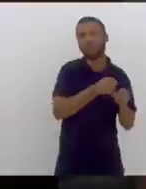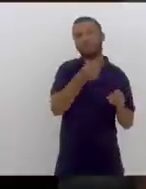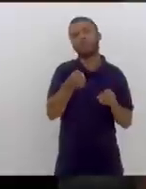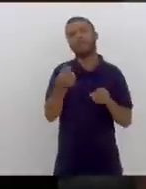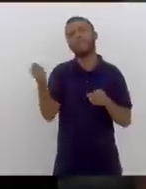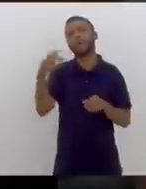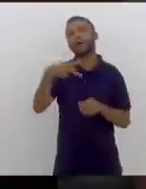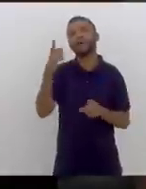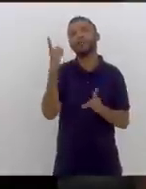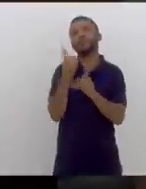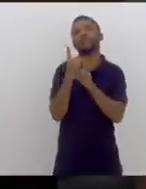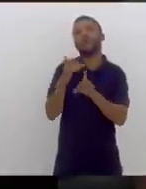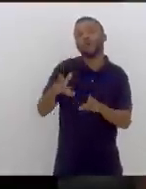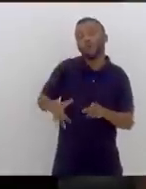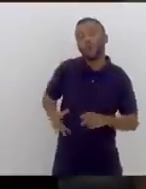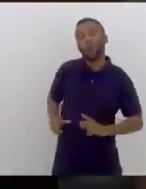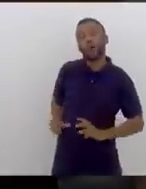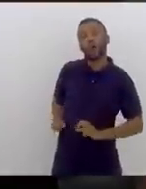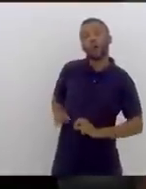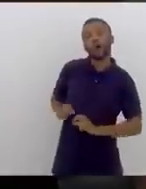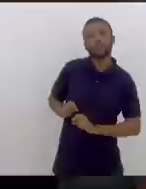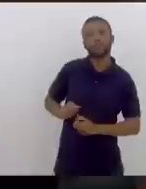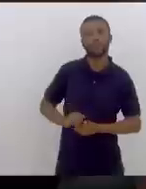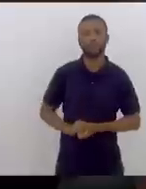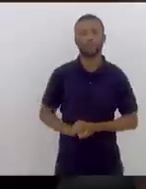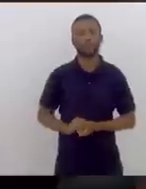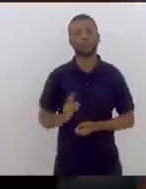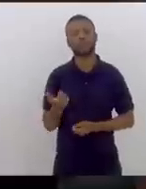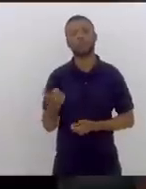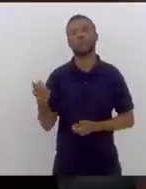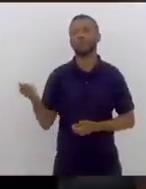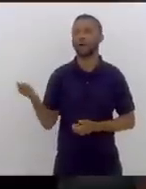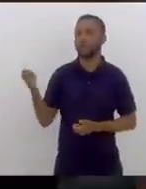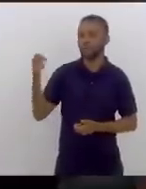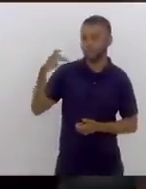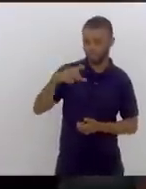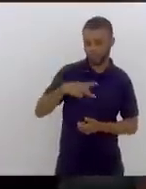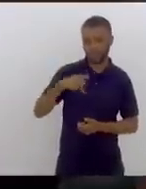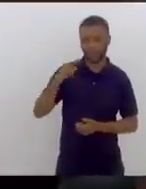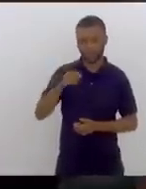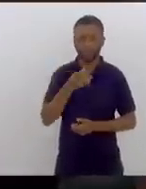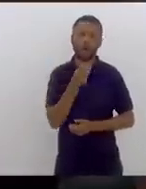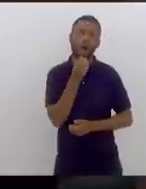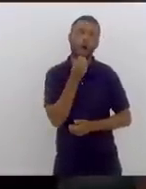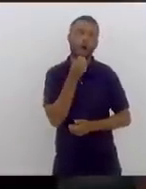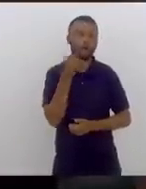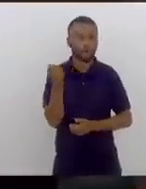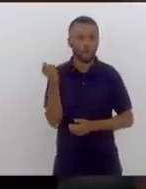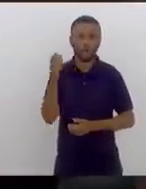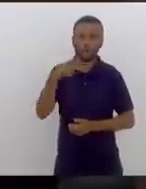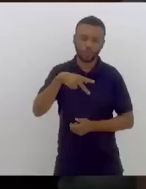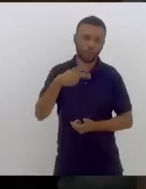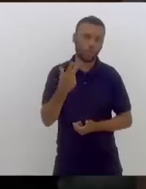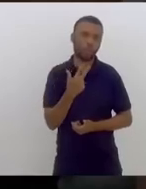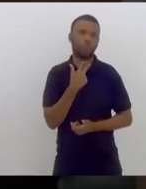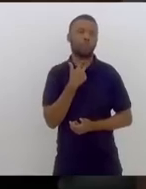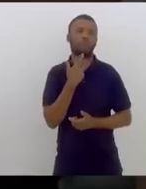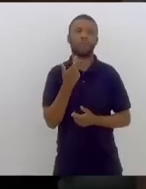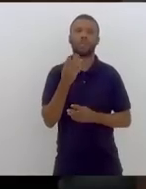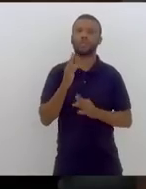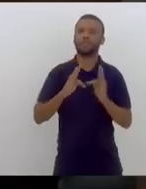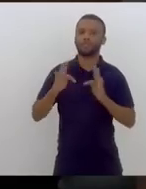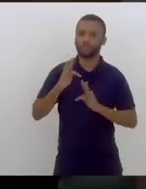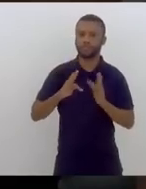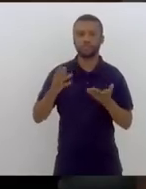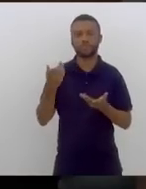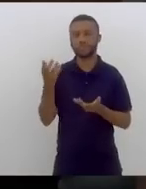Descobri um câncer de fígado e aí foi reformado por obviamente não podia ser mais da